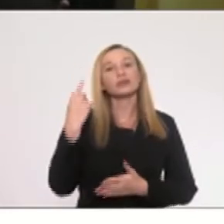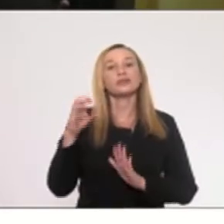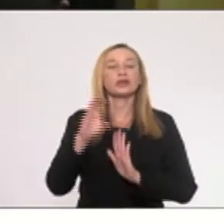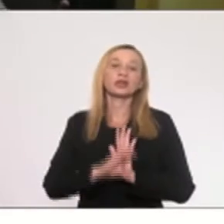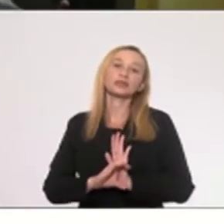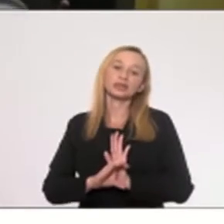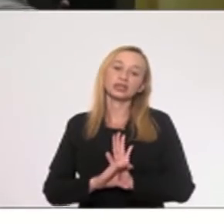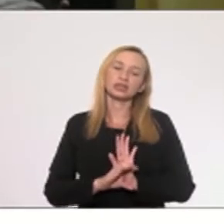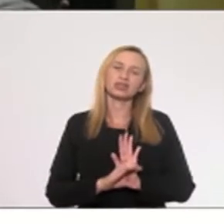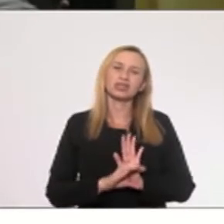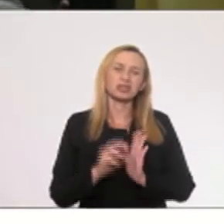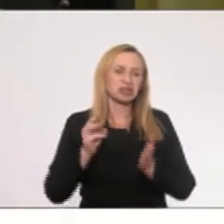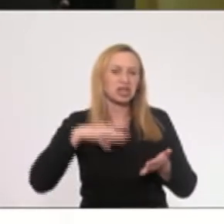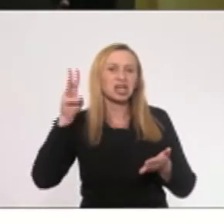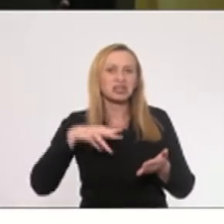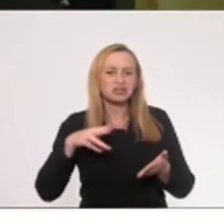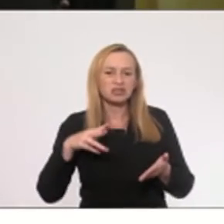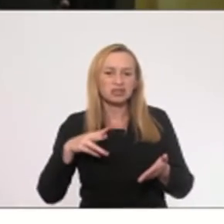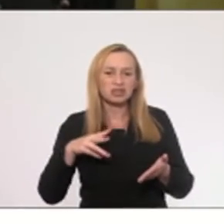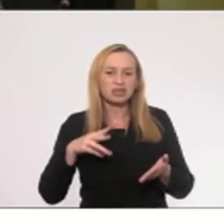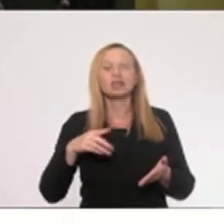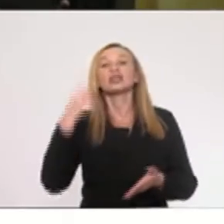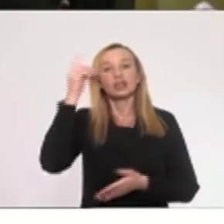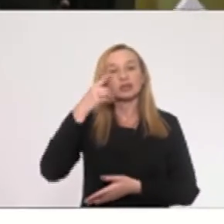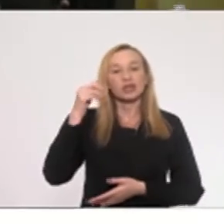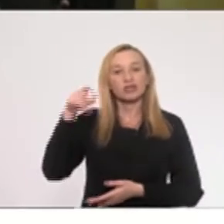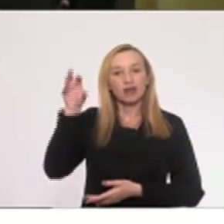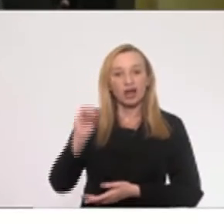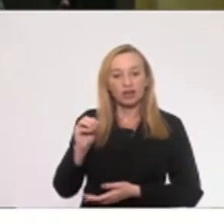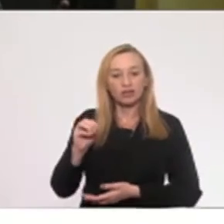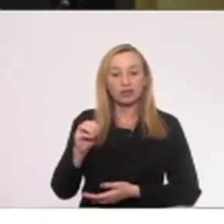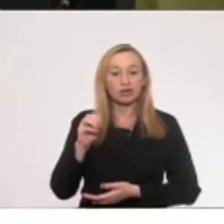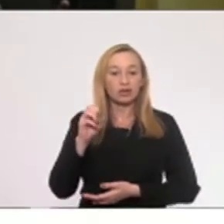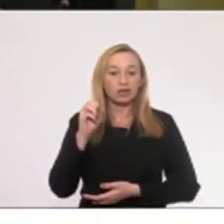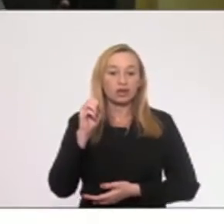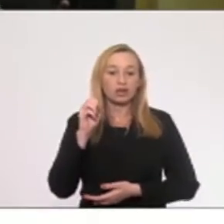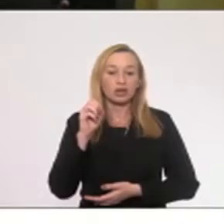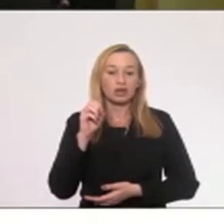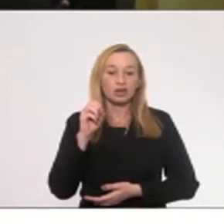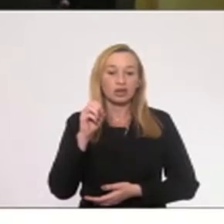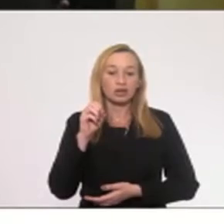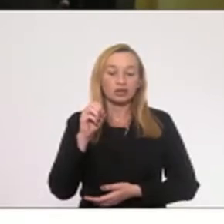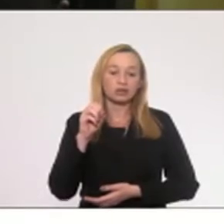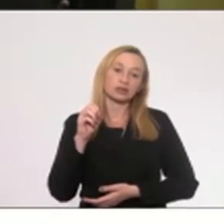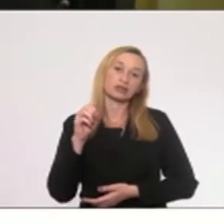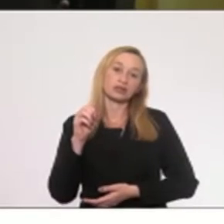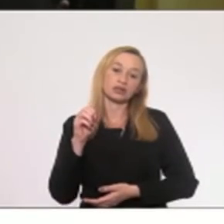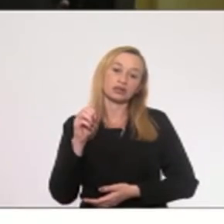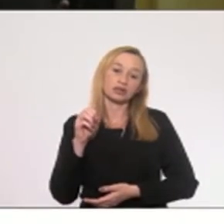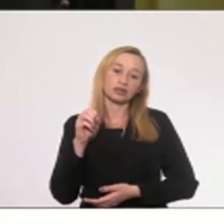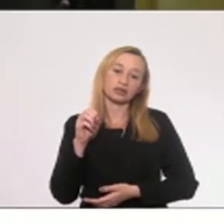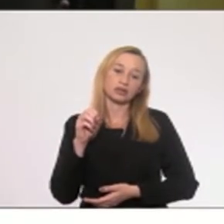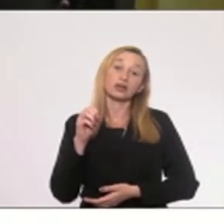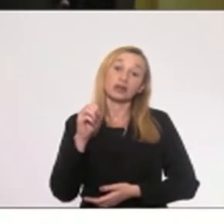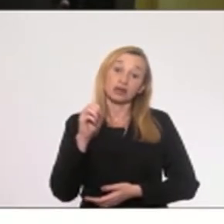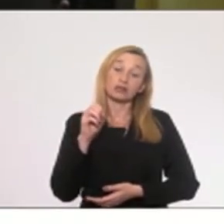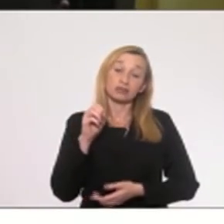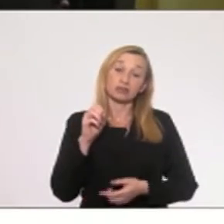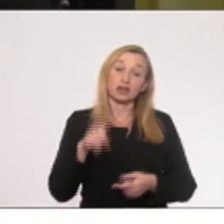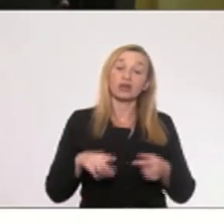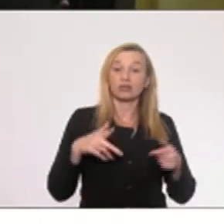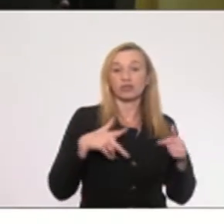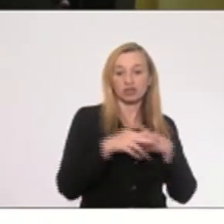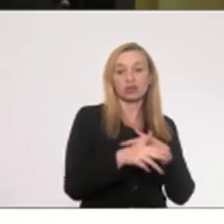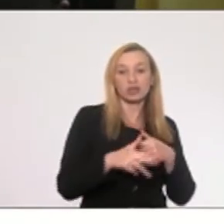autoria, de quem é a autoria? Do deputado Flávio Serafini, é um tiro no coração do servidor do Estado do Rio de Janeiro. É prejudicial ao